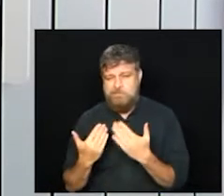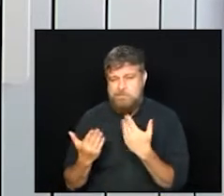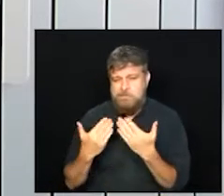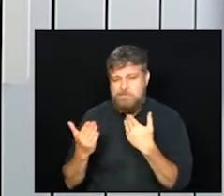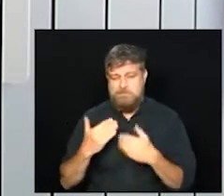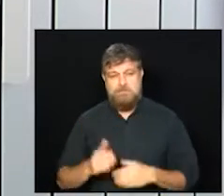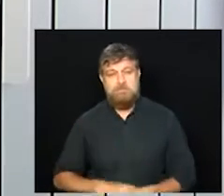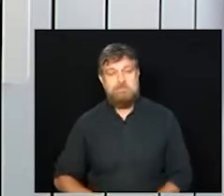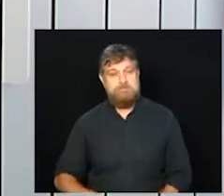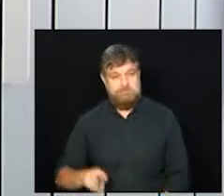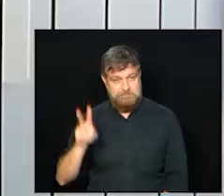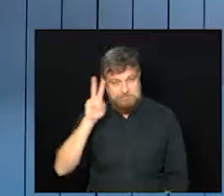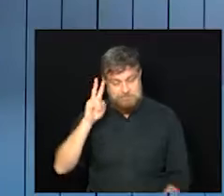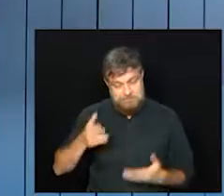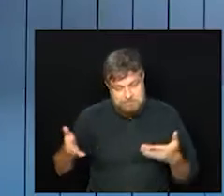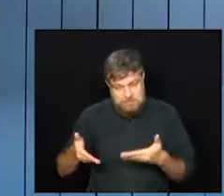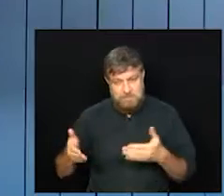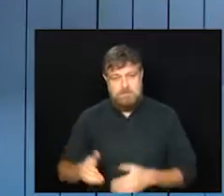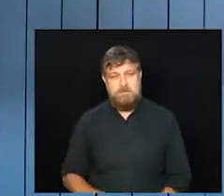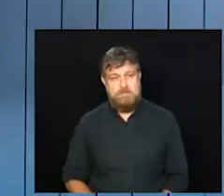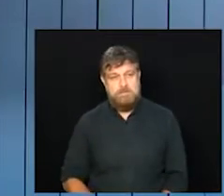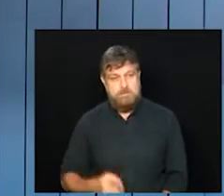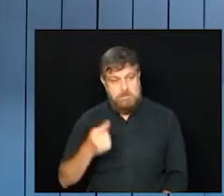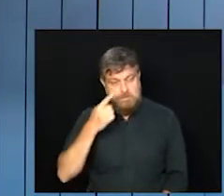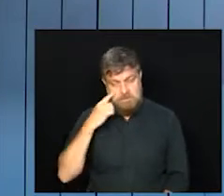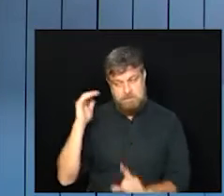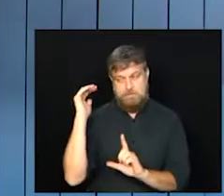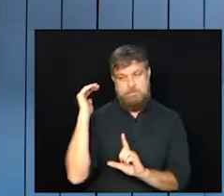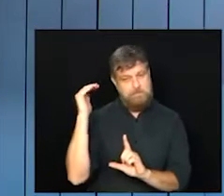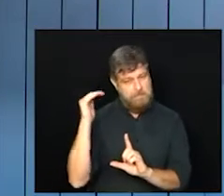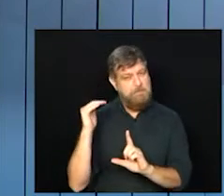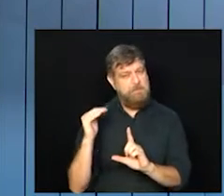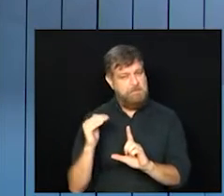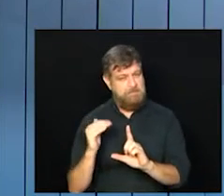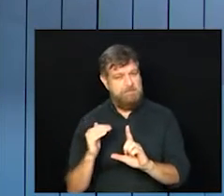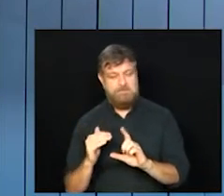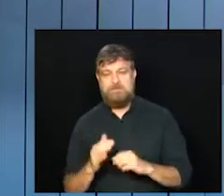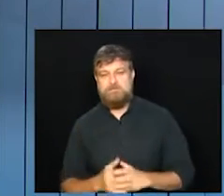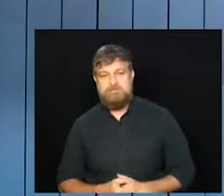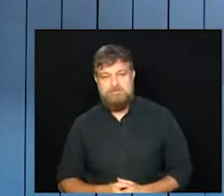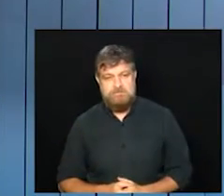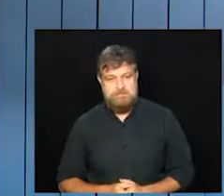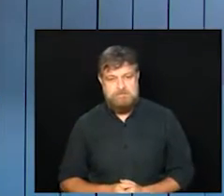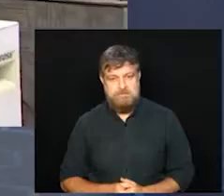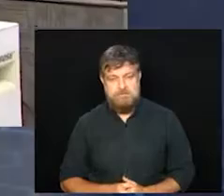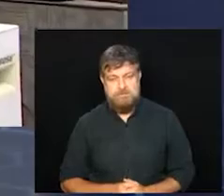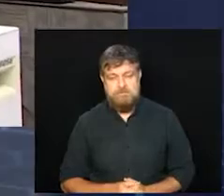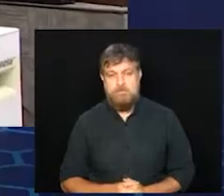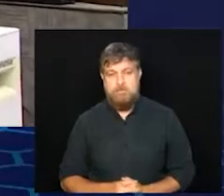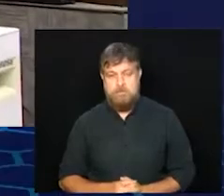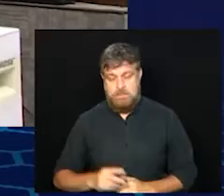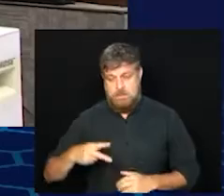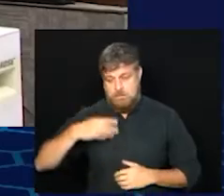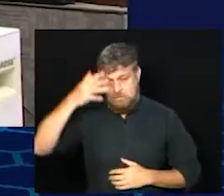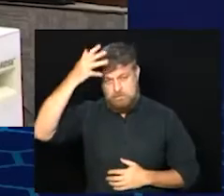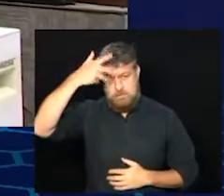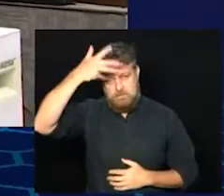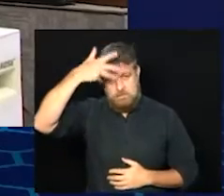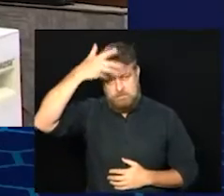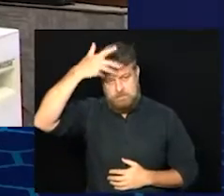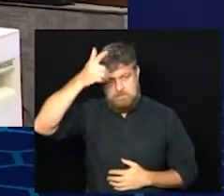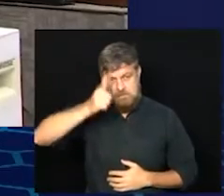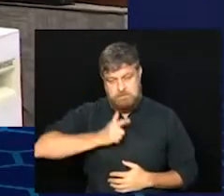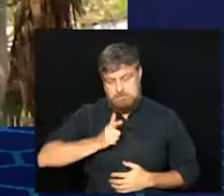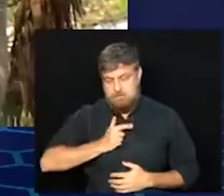vivo nesta segunda-feira. Confira agora os destaques de hoje. Vereador Rodrigo da